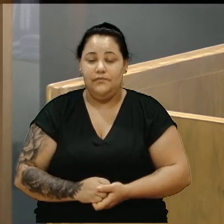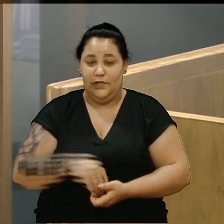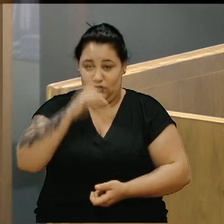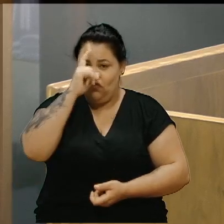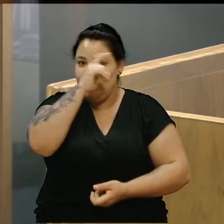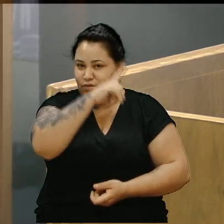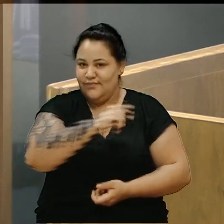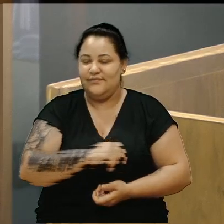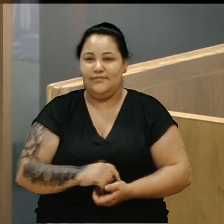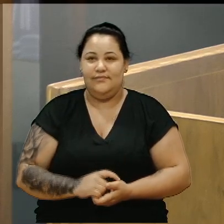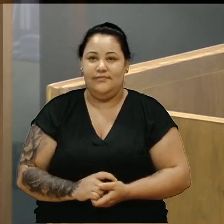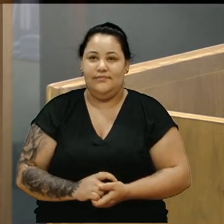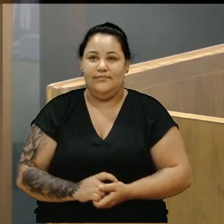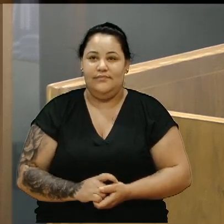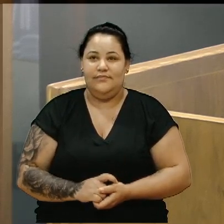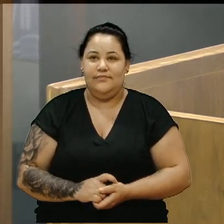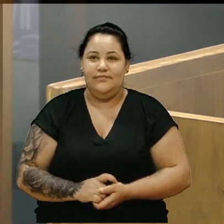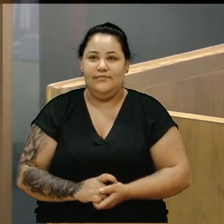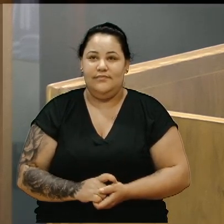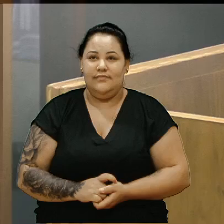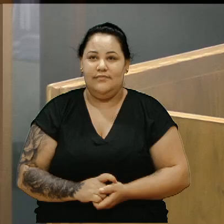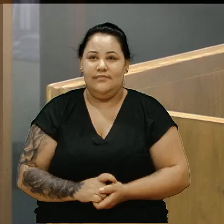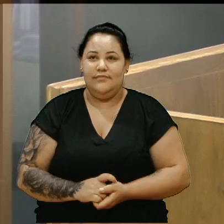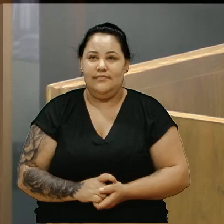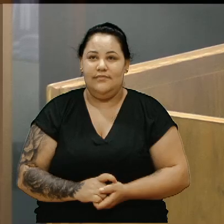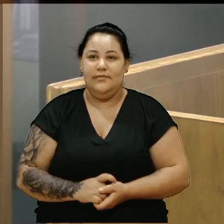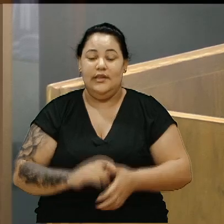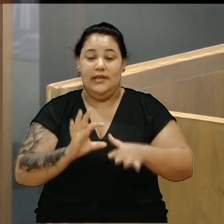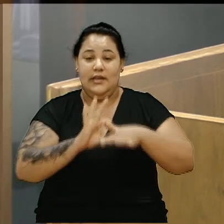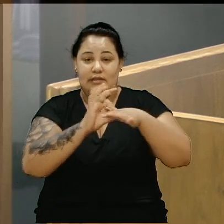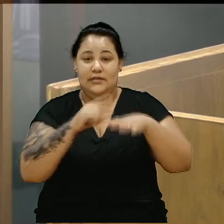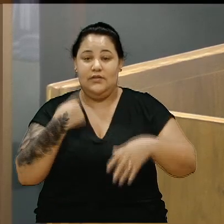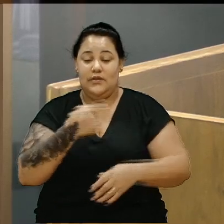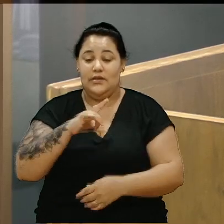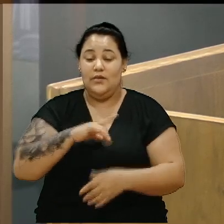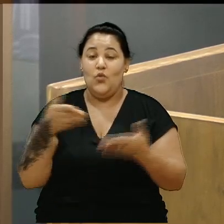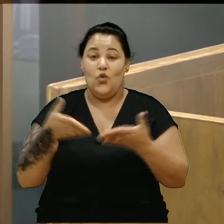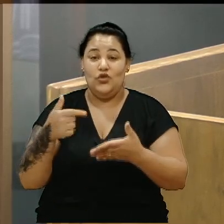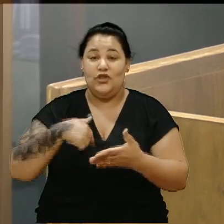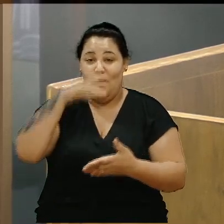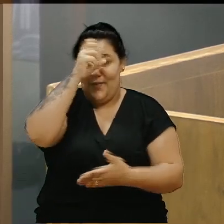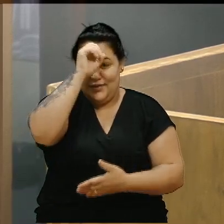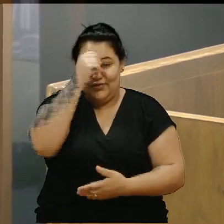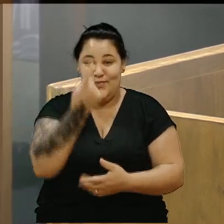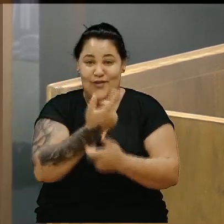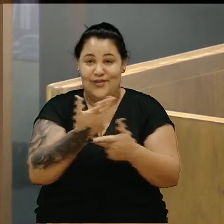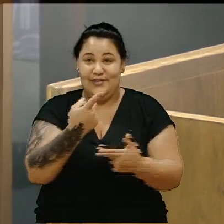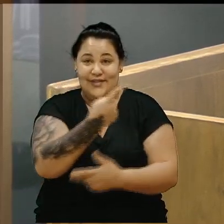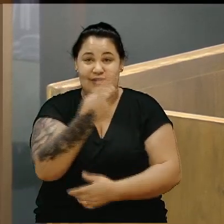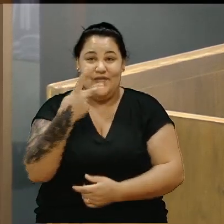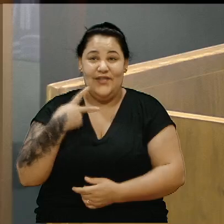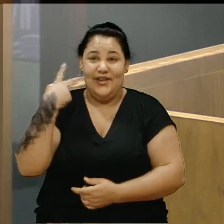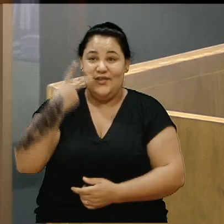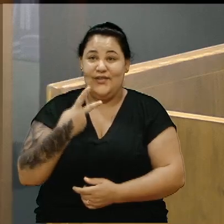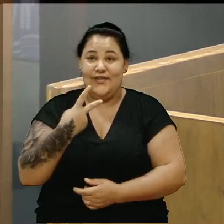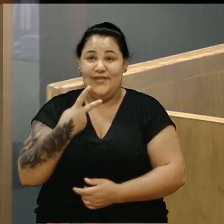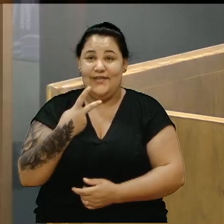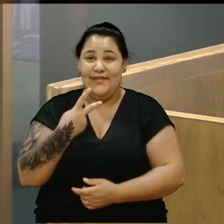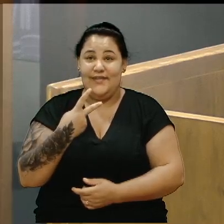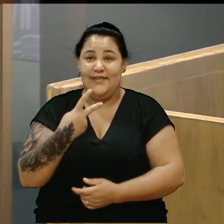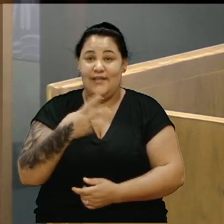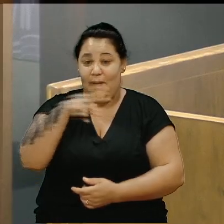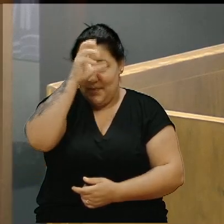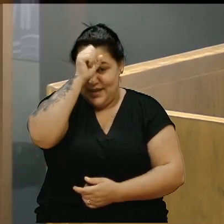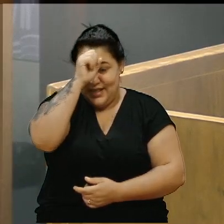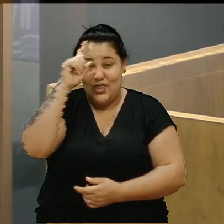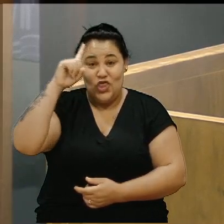difícil, por essas lideranças que nós temos aqui. Hoje aprendi uma coisa com o vereador, a gente está aprendendo todos